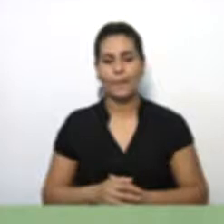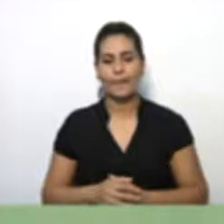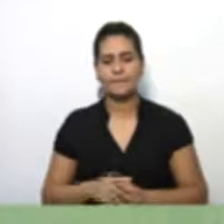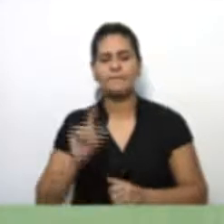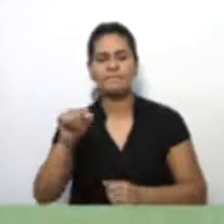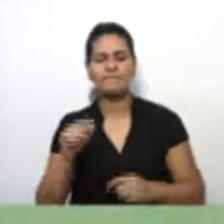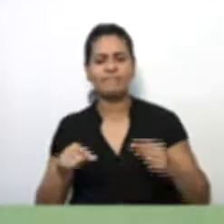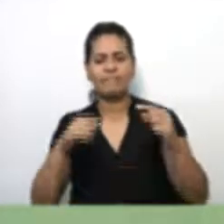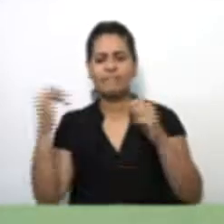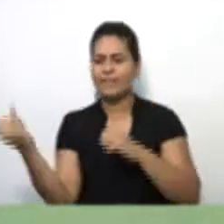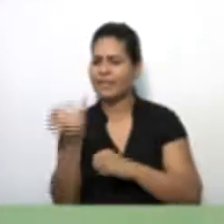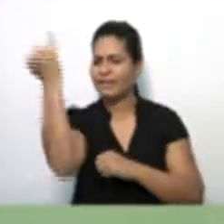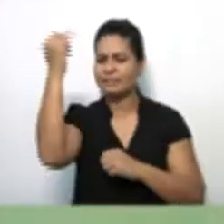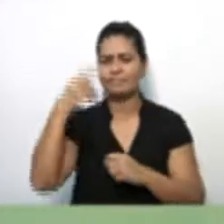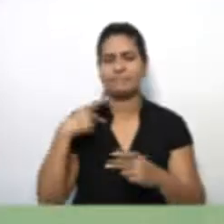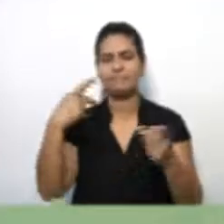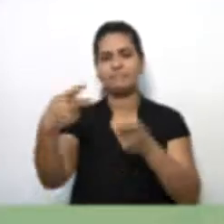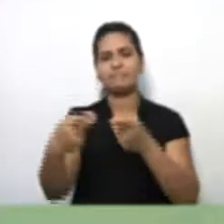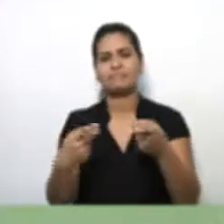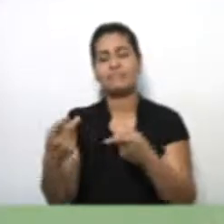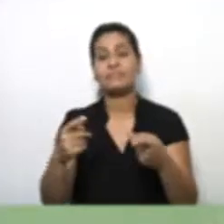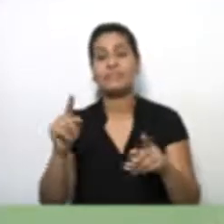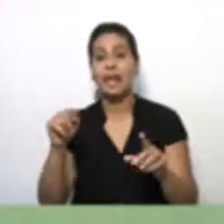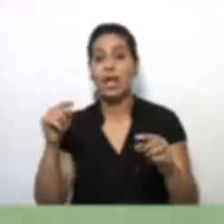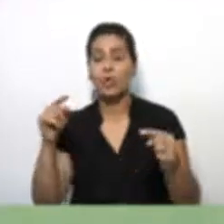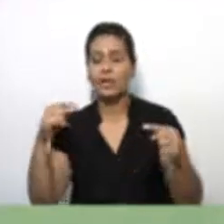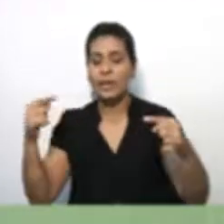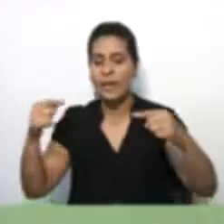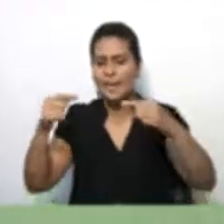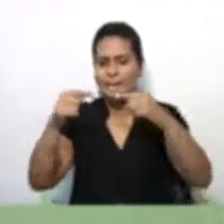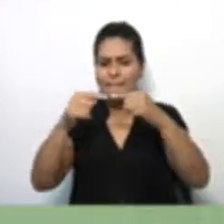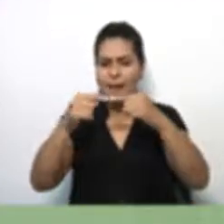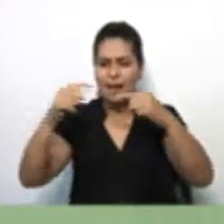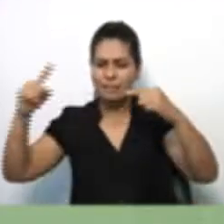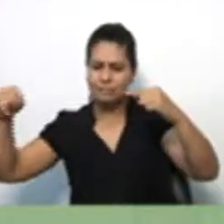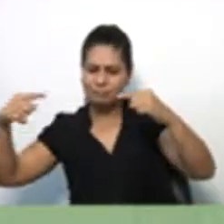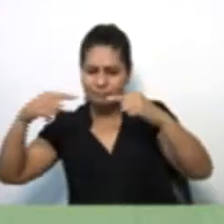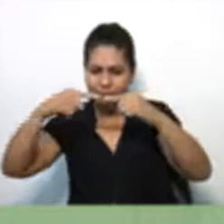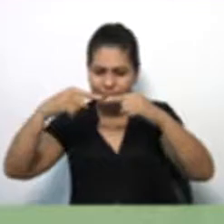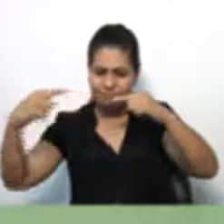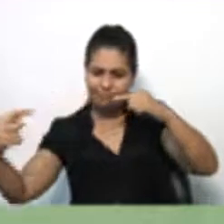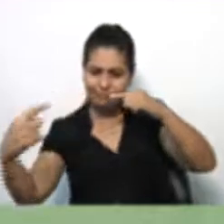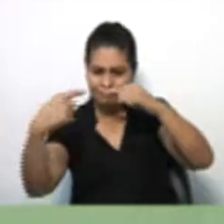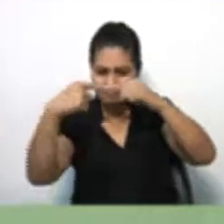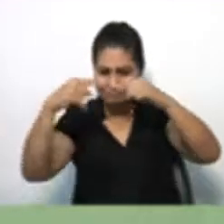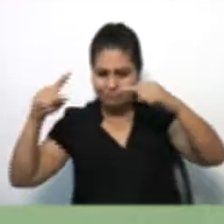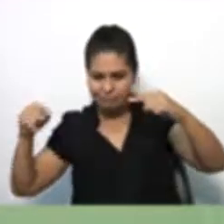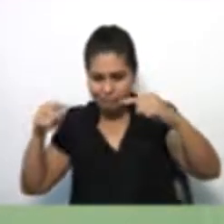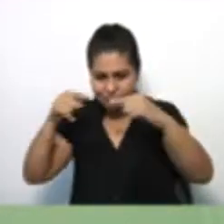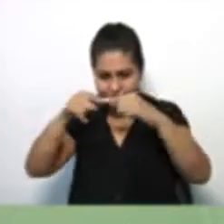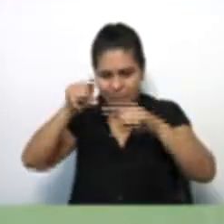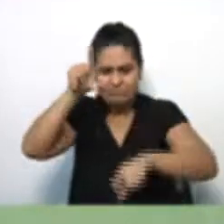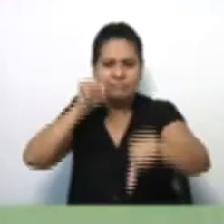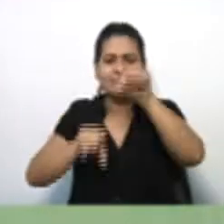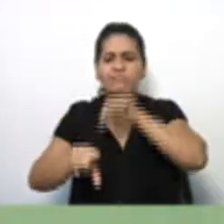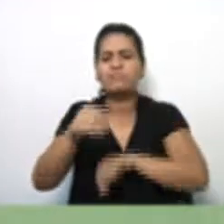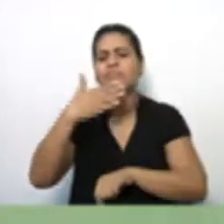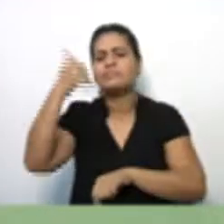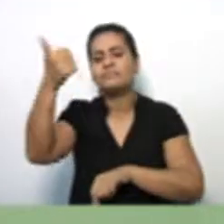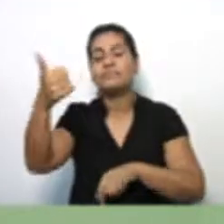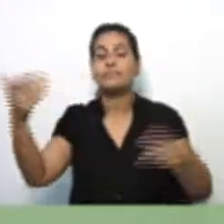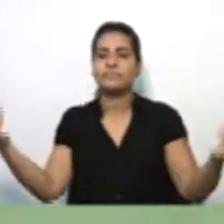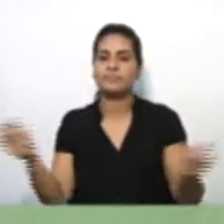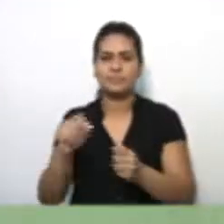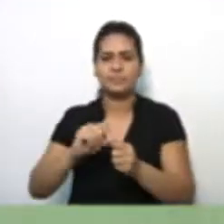Aqui, ó. É importante, pois significa traçar o quê? Objetivos, né? Nós já falamos, escolher qual o melhor